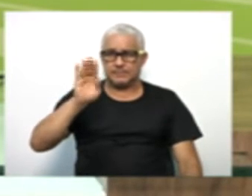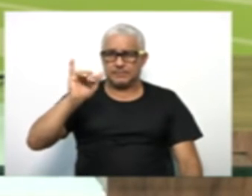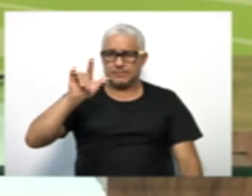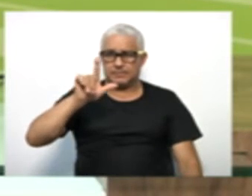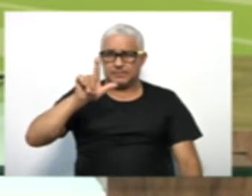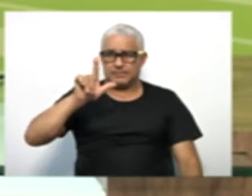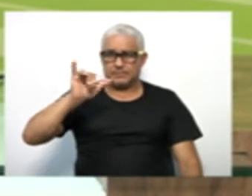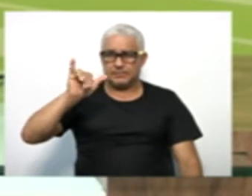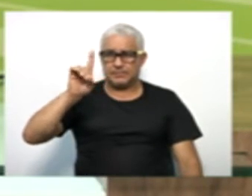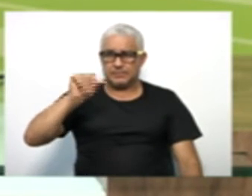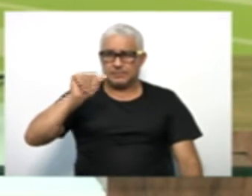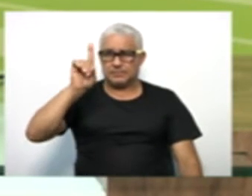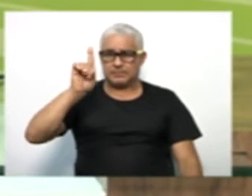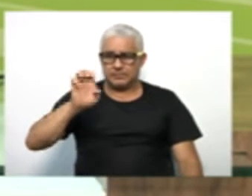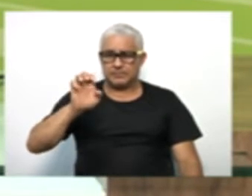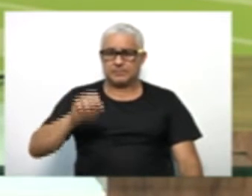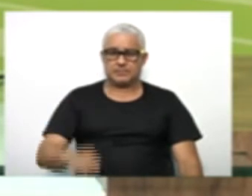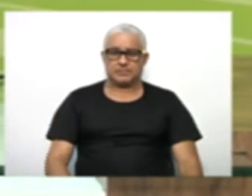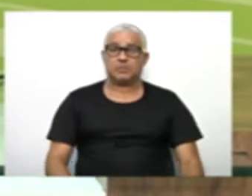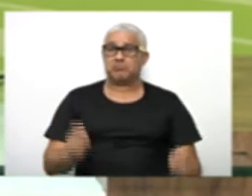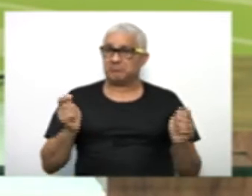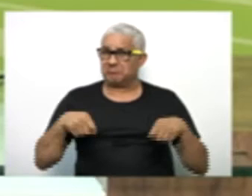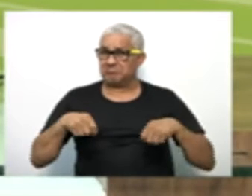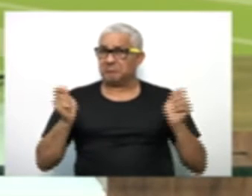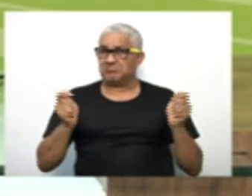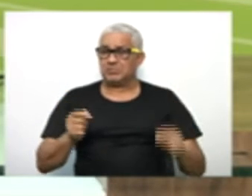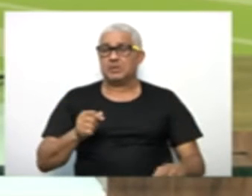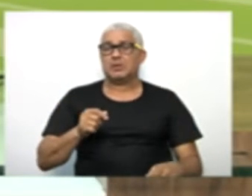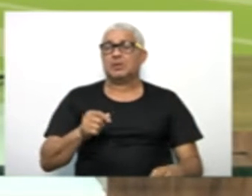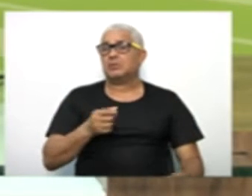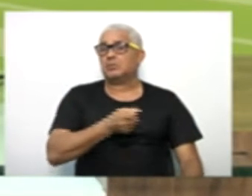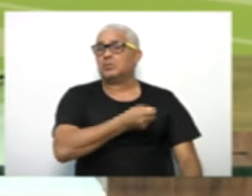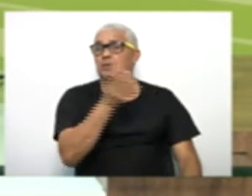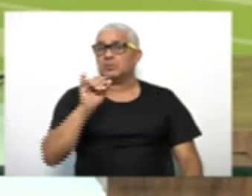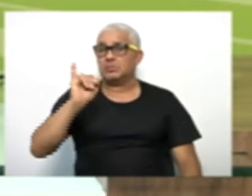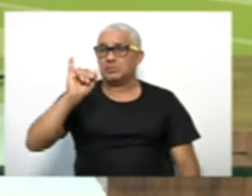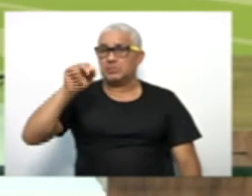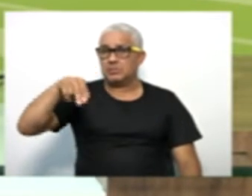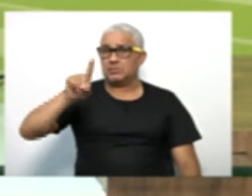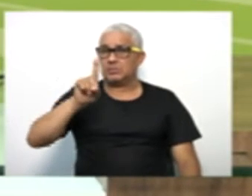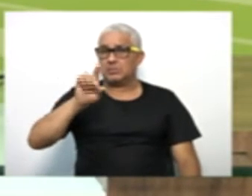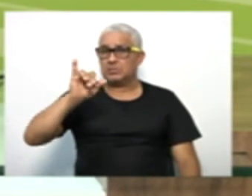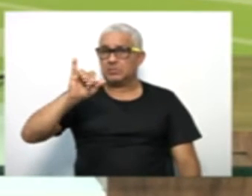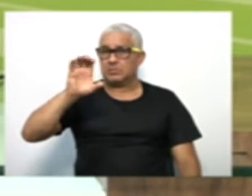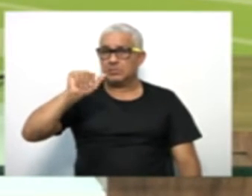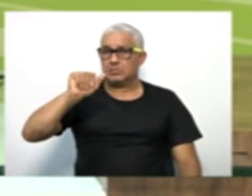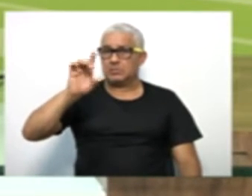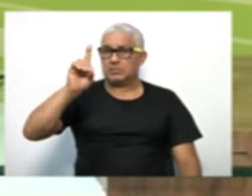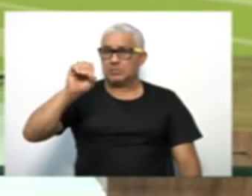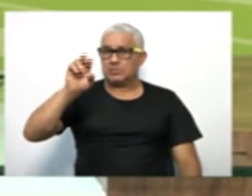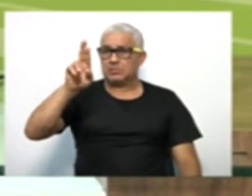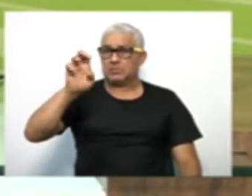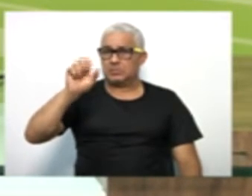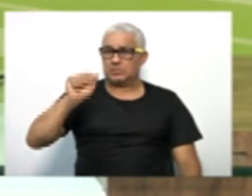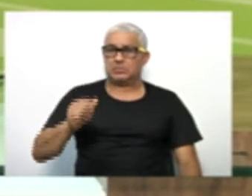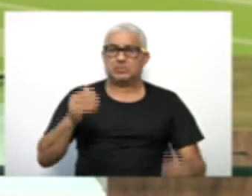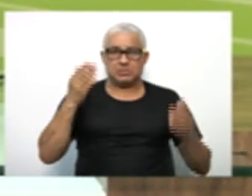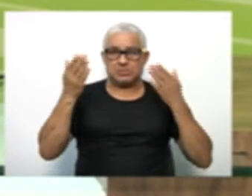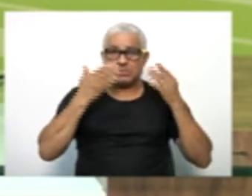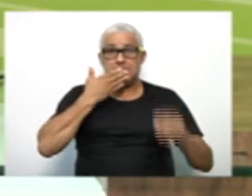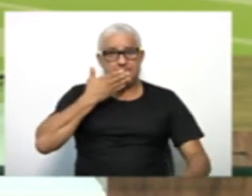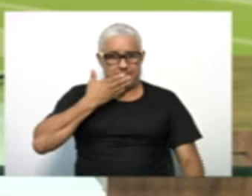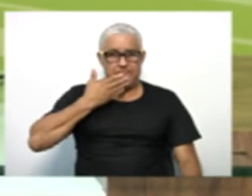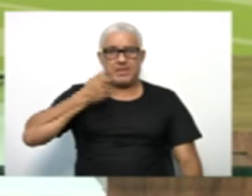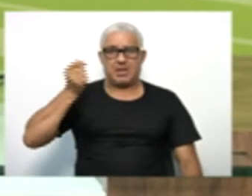próximos tópicos, né? Quais são os indicadores que eu vou utilizar para fazer essa análise da melhor forma possível,